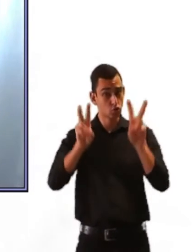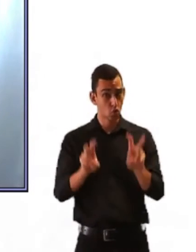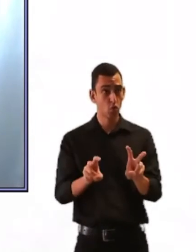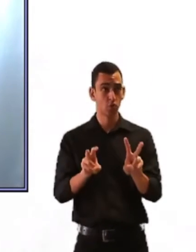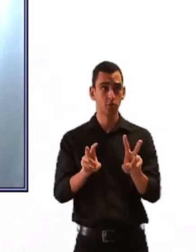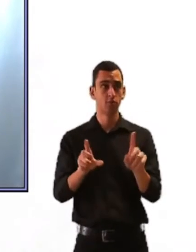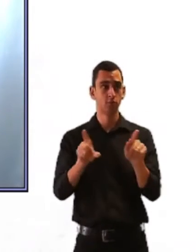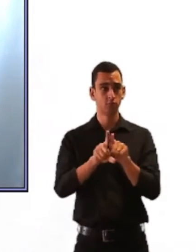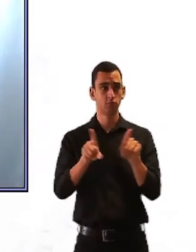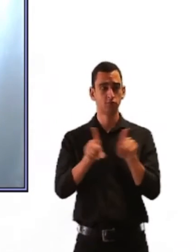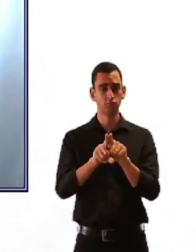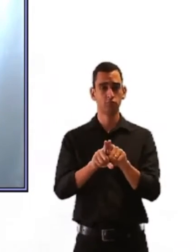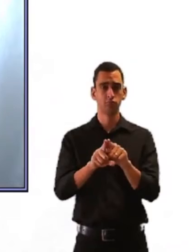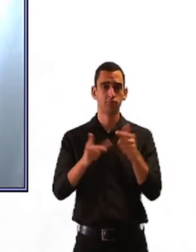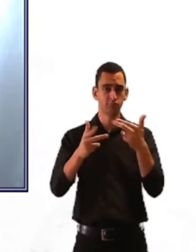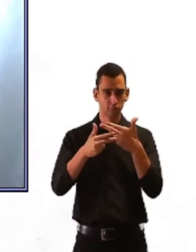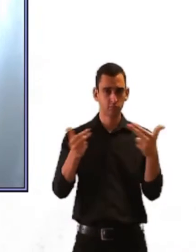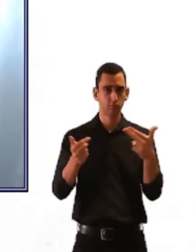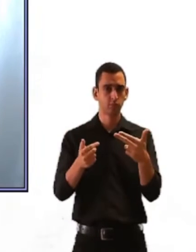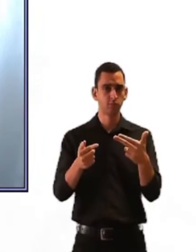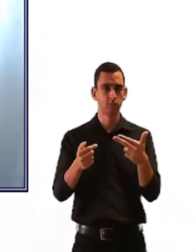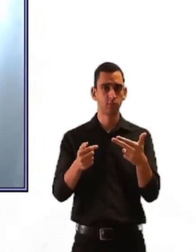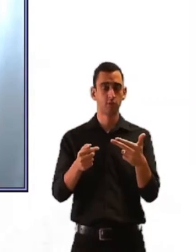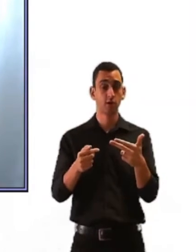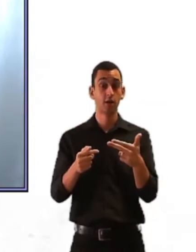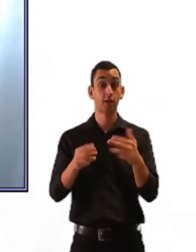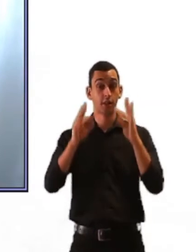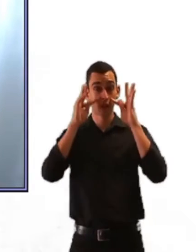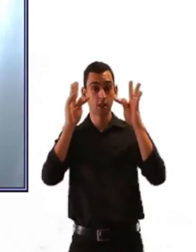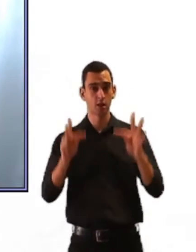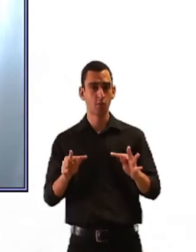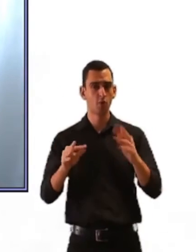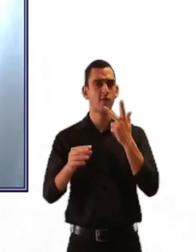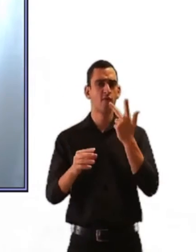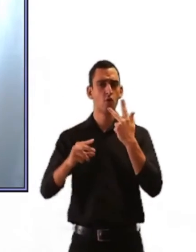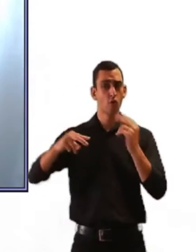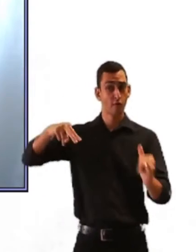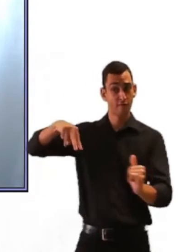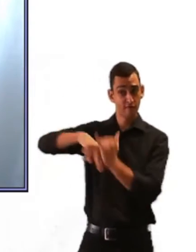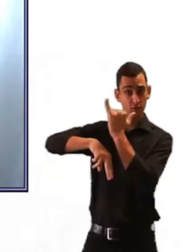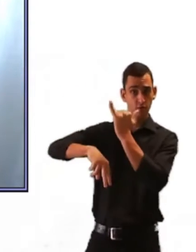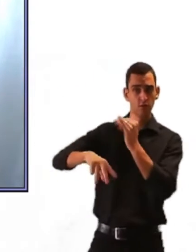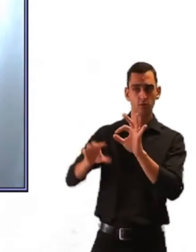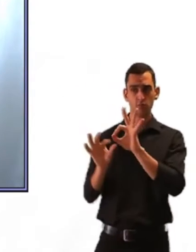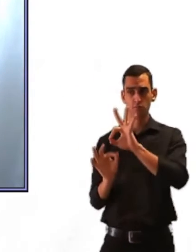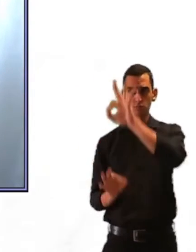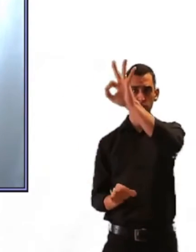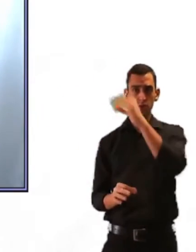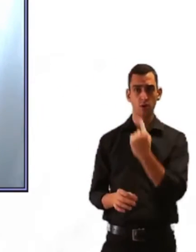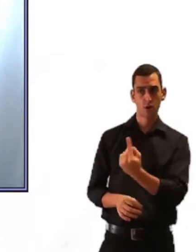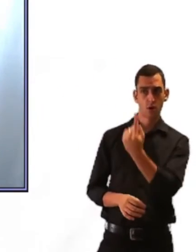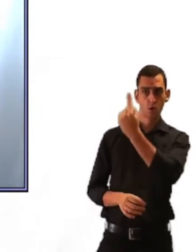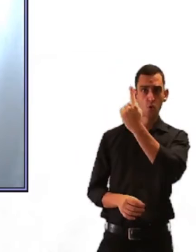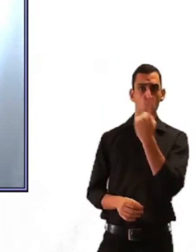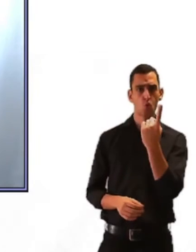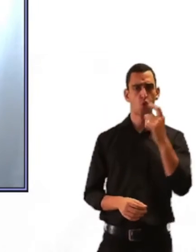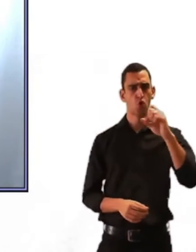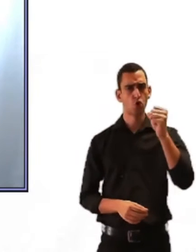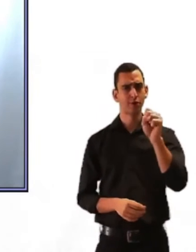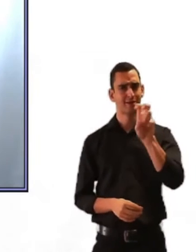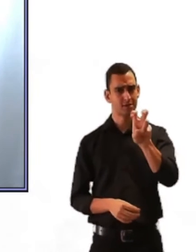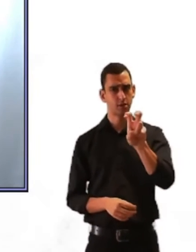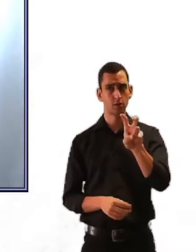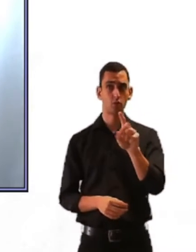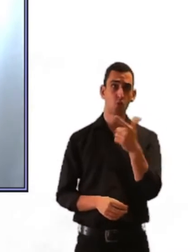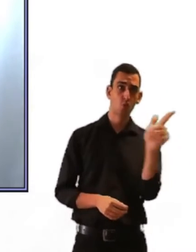tinha 1,95 m, e a testemunha descreveu como, a vítima, no caso, foi nem a testemunha, descreveu como